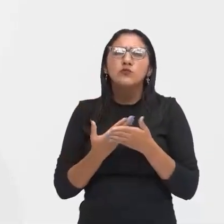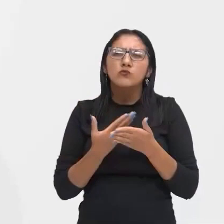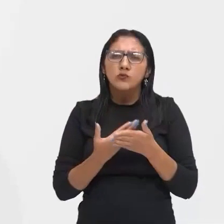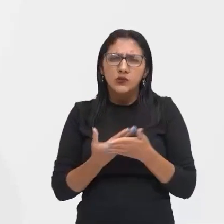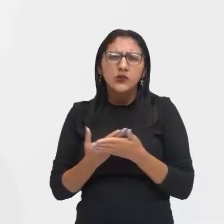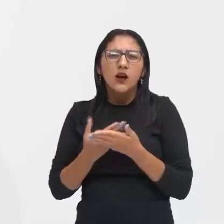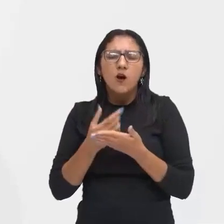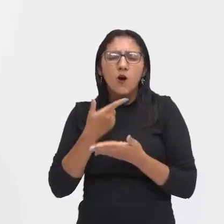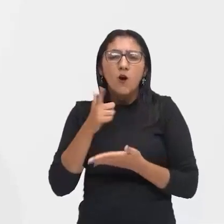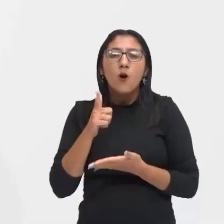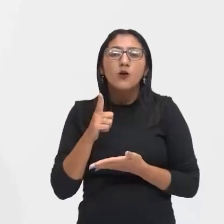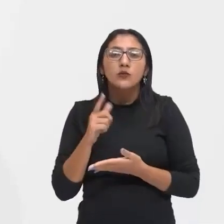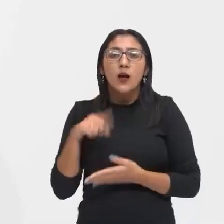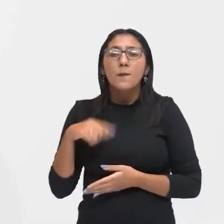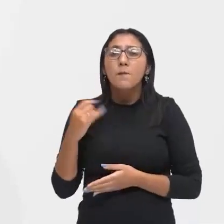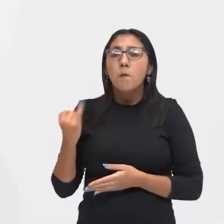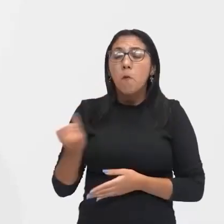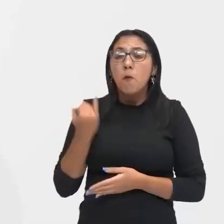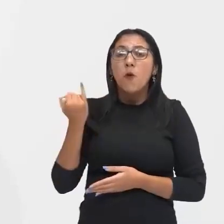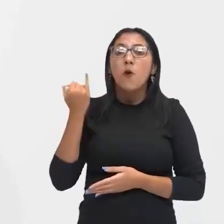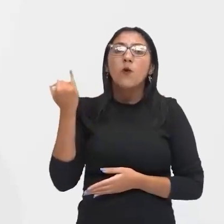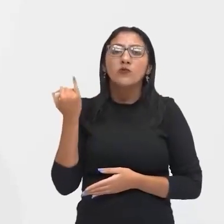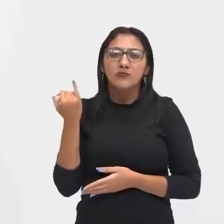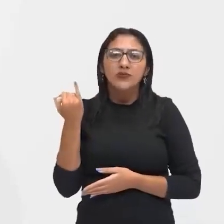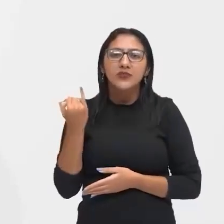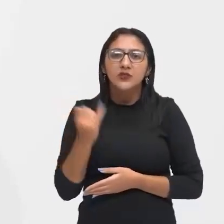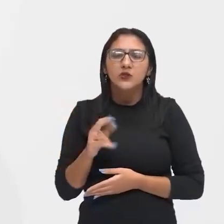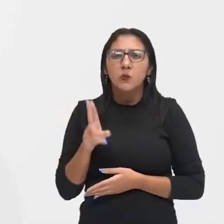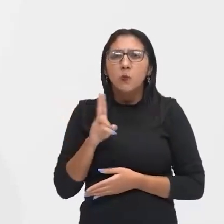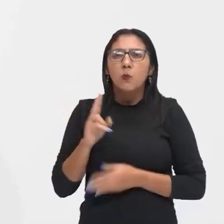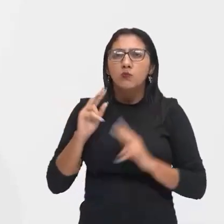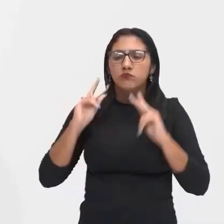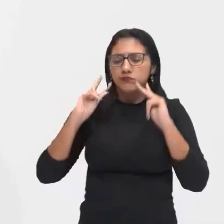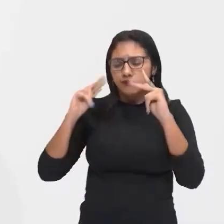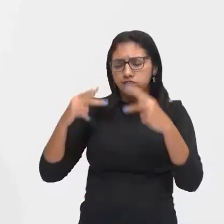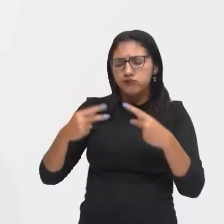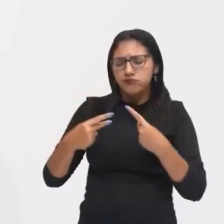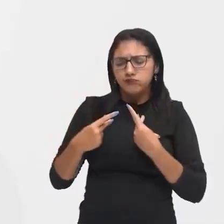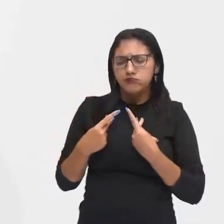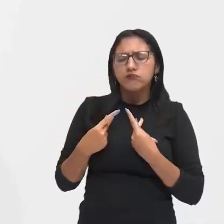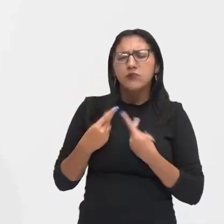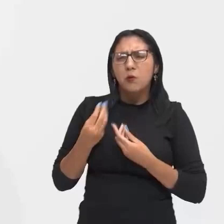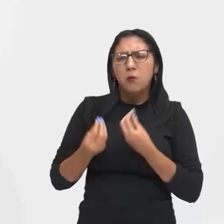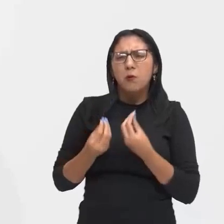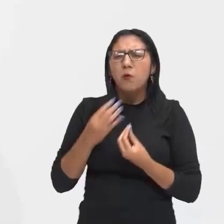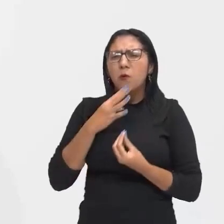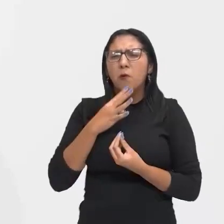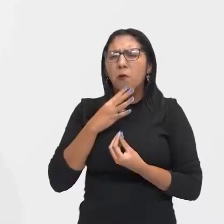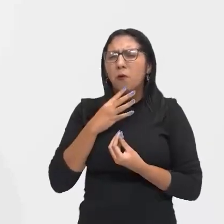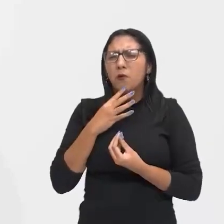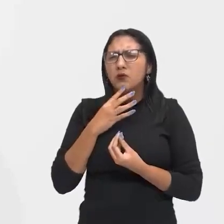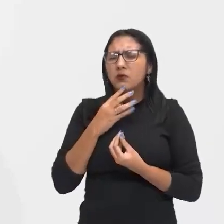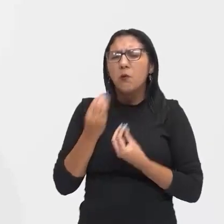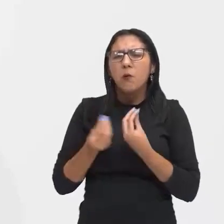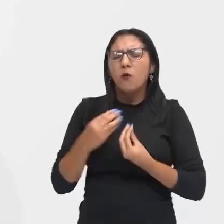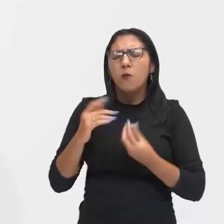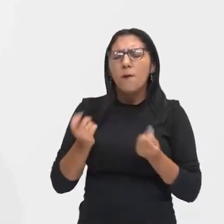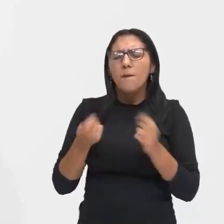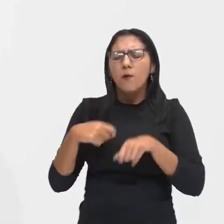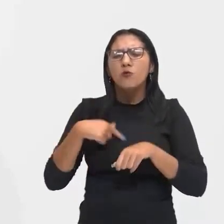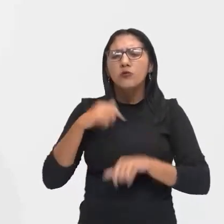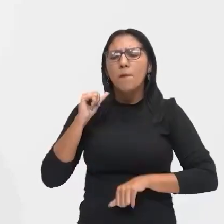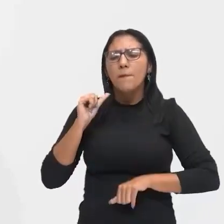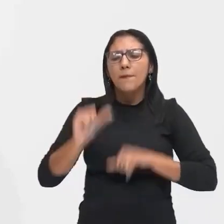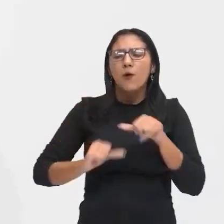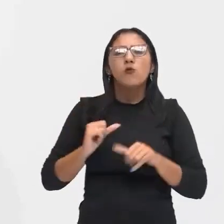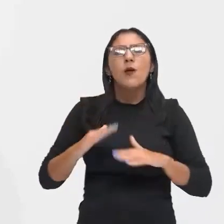importância de identificar, por meio da autoanálise, pontos em que devemos melhorar. Feito isso,